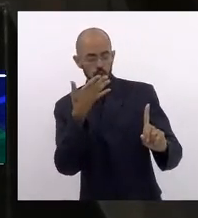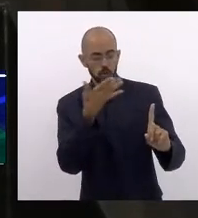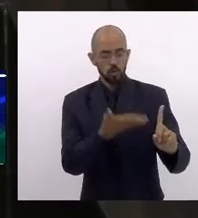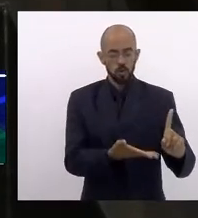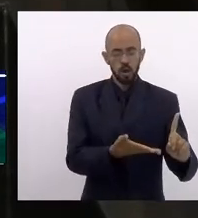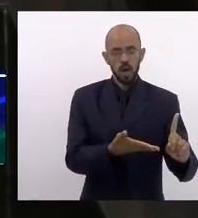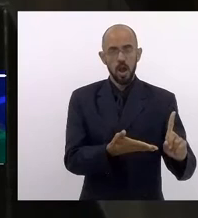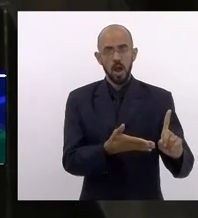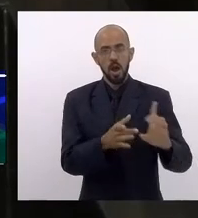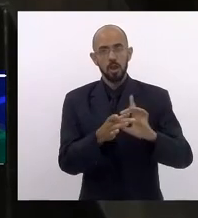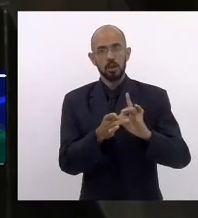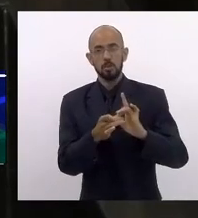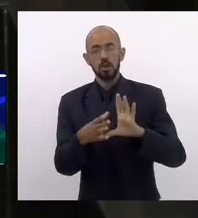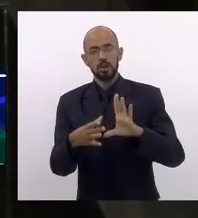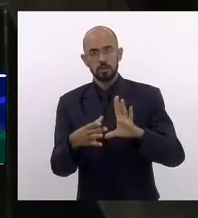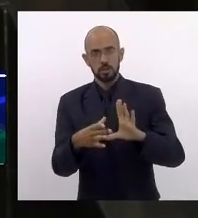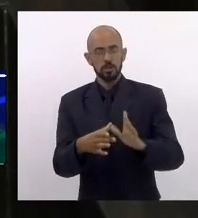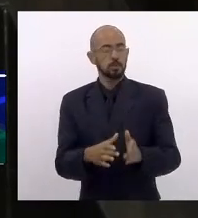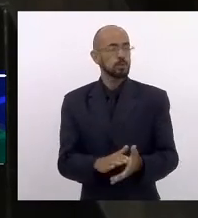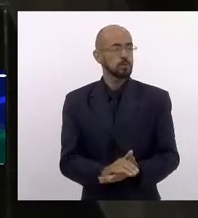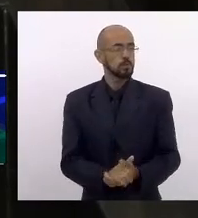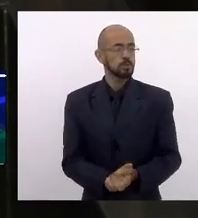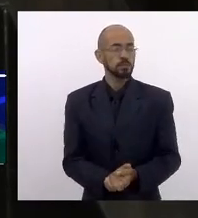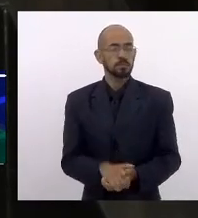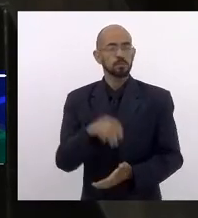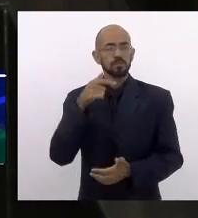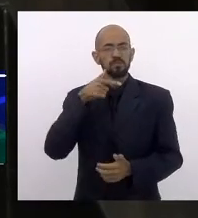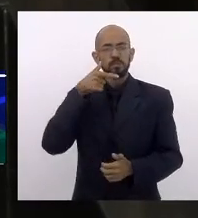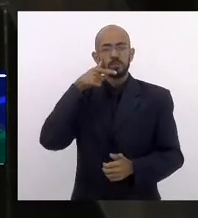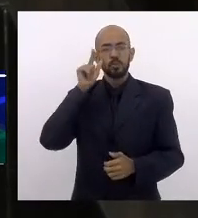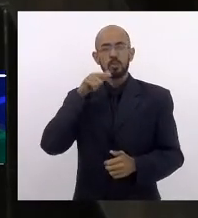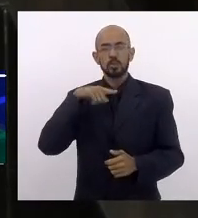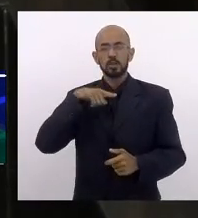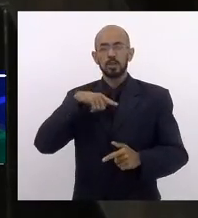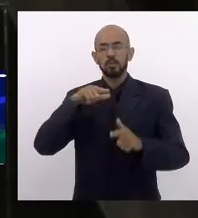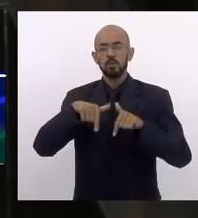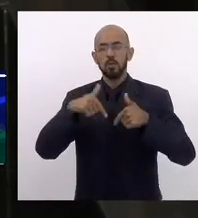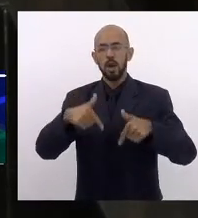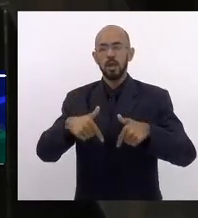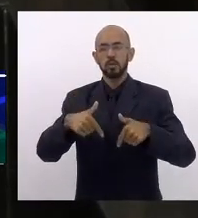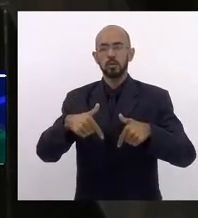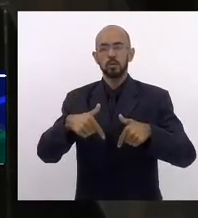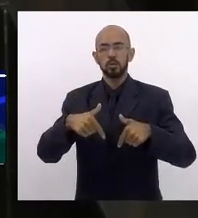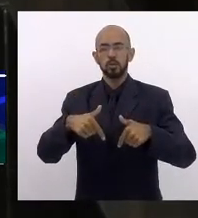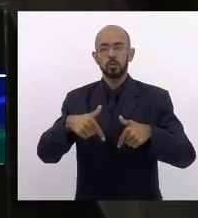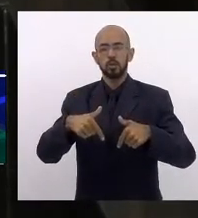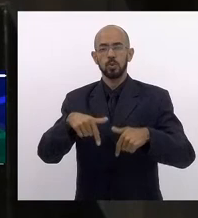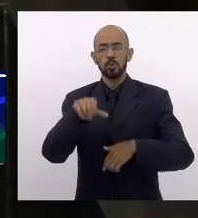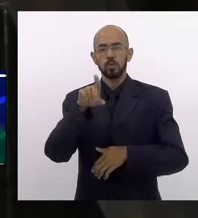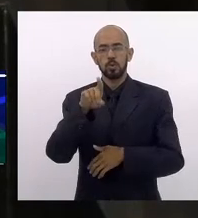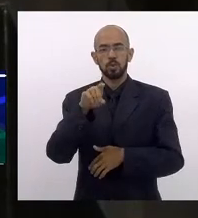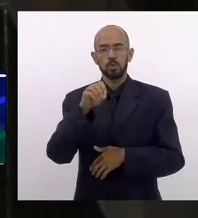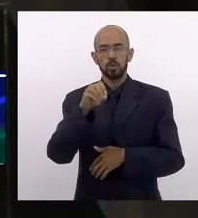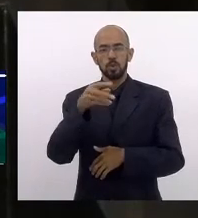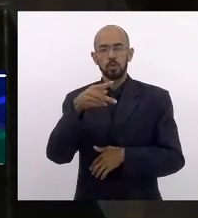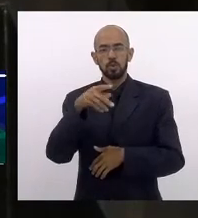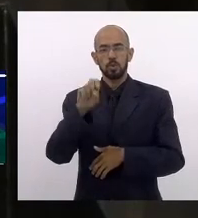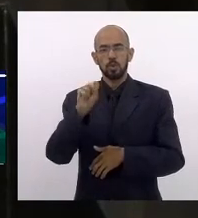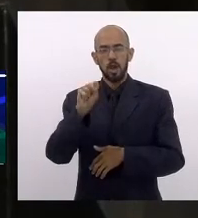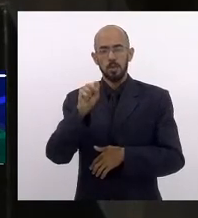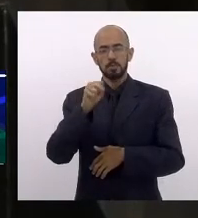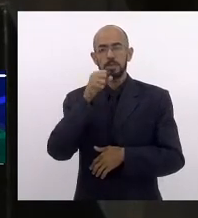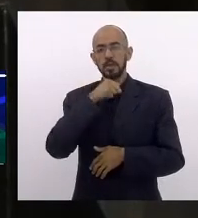ordem democrática. E ontem teve um ato na antiga sede do DOPS, né? Ontem à tarde, um